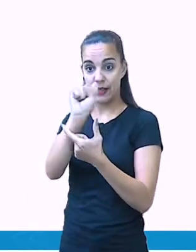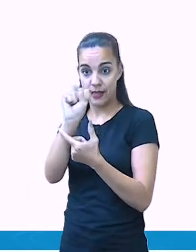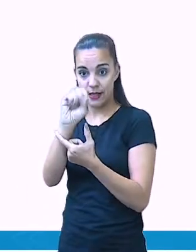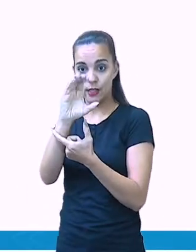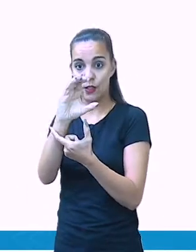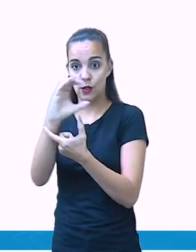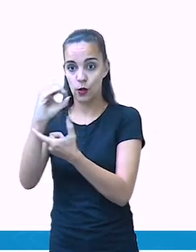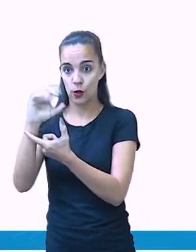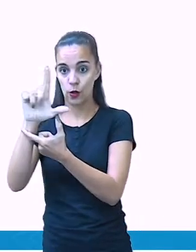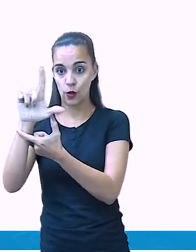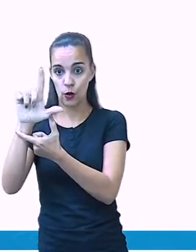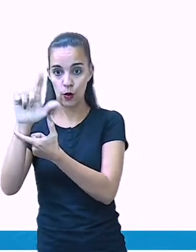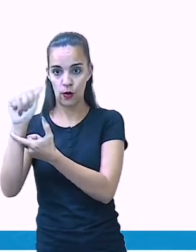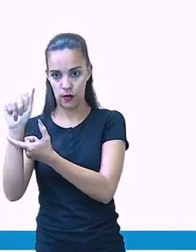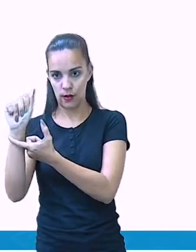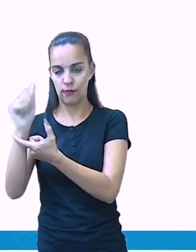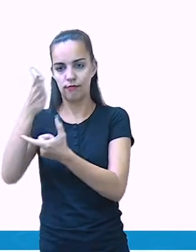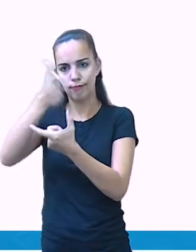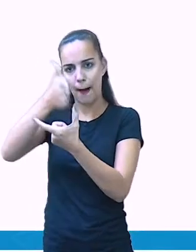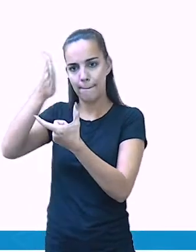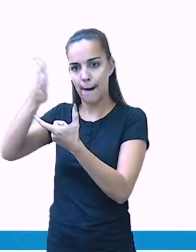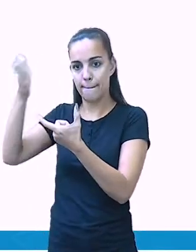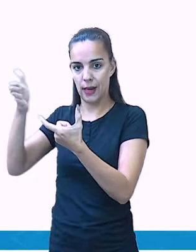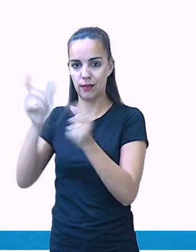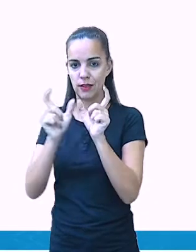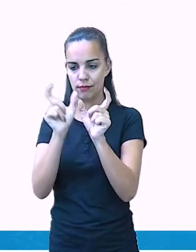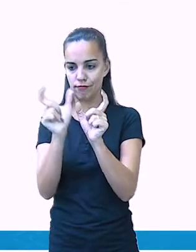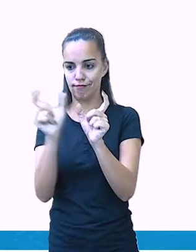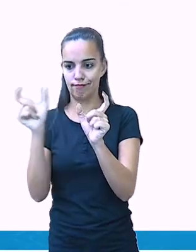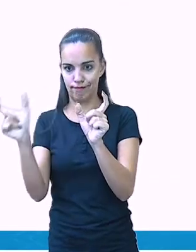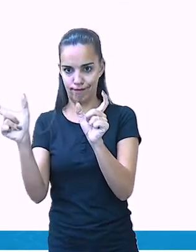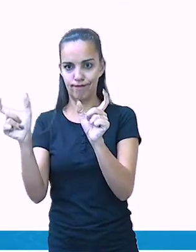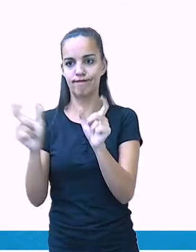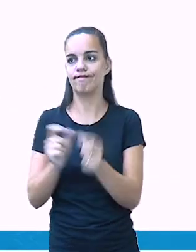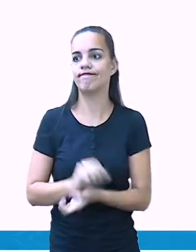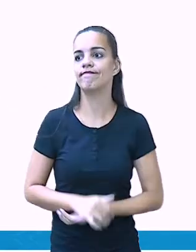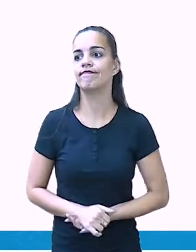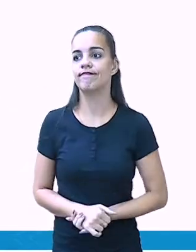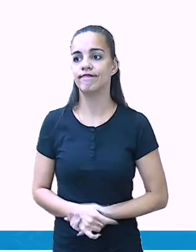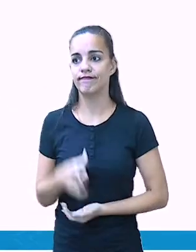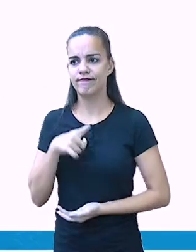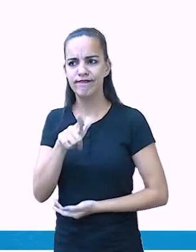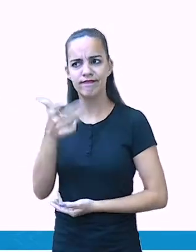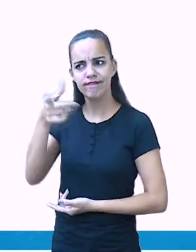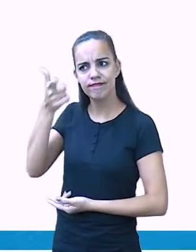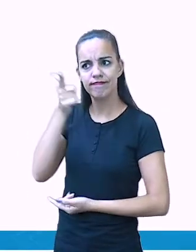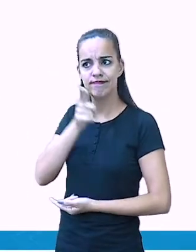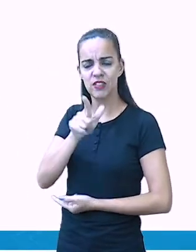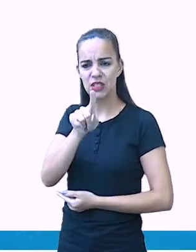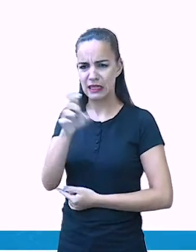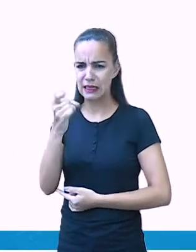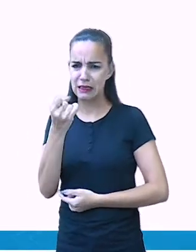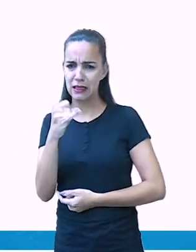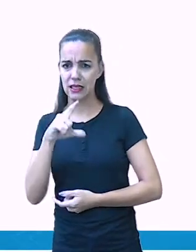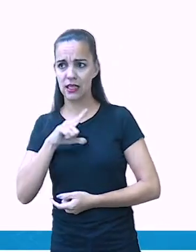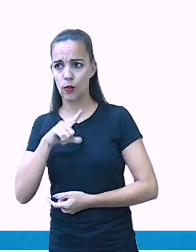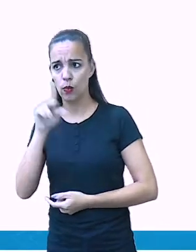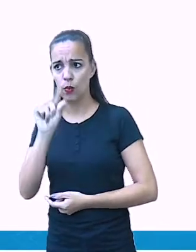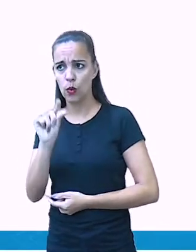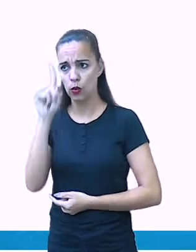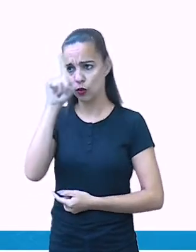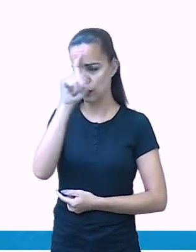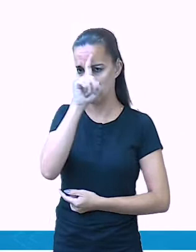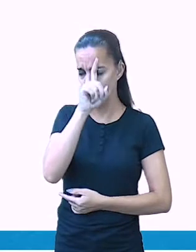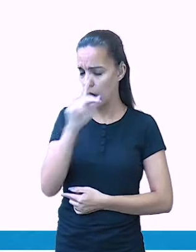Es-co-la. Se você está começando a aprender agora na separação das sílabas, se você ainda tem um pouco de dificuldade, não tem